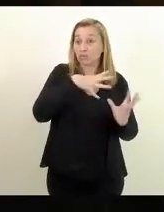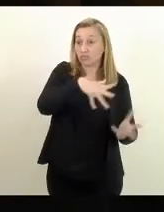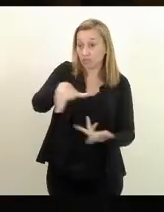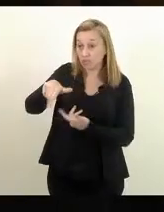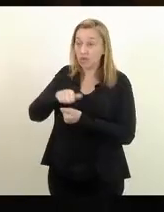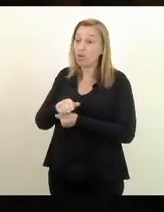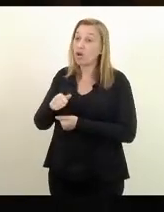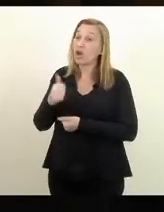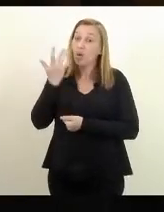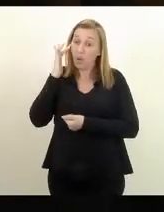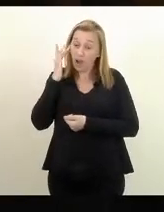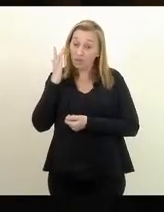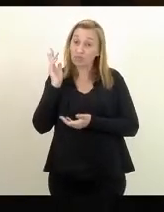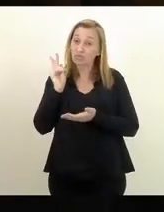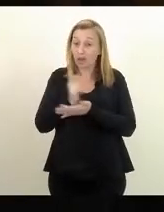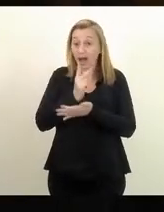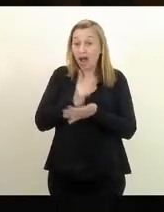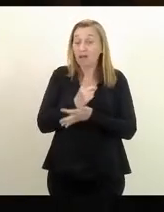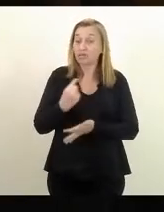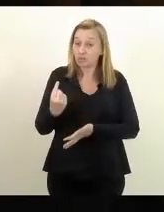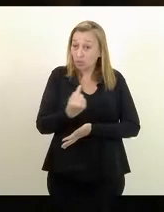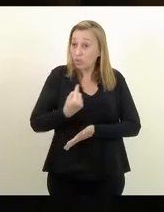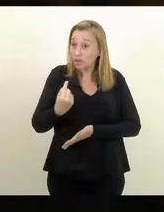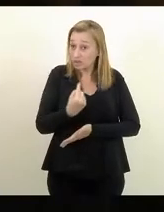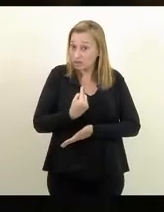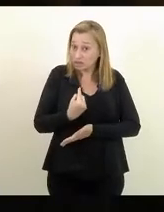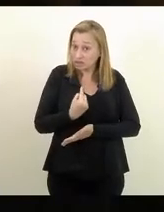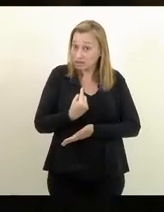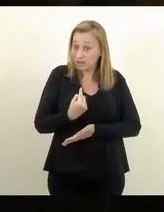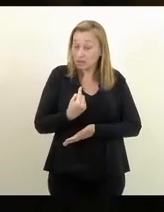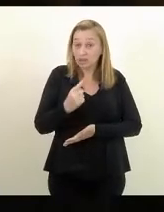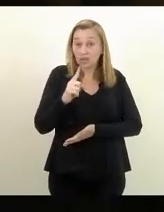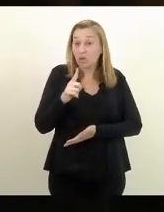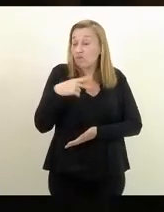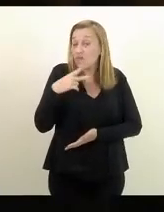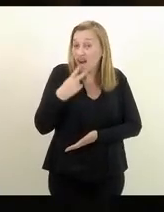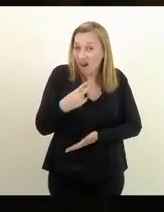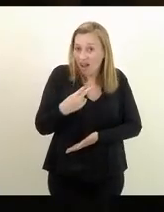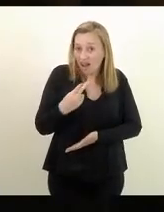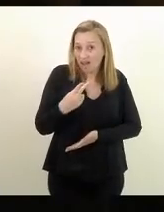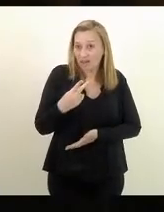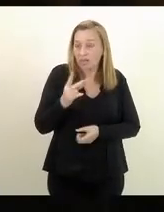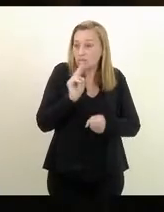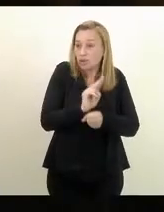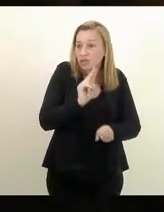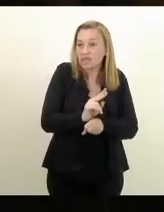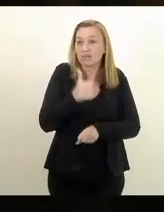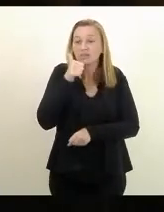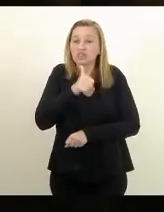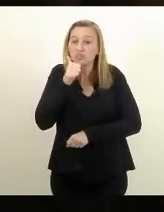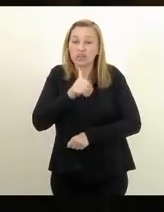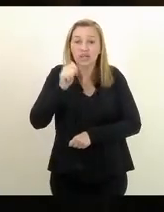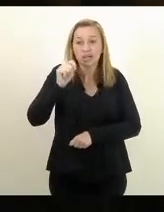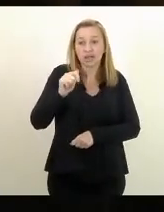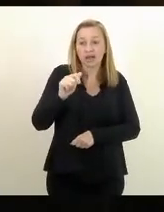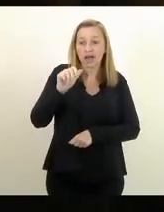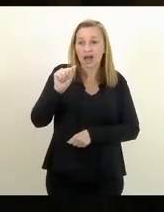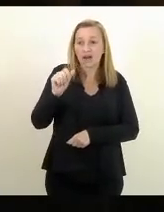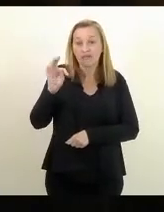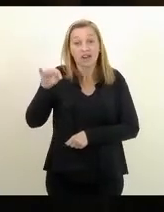criminoso de nossa parte nós não nos posicionarmos em defesa das mulheres afegãs,